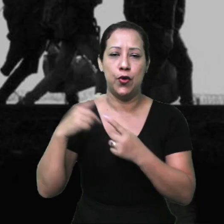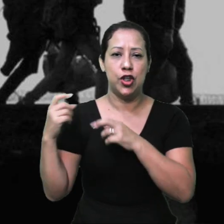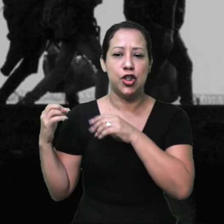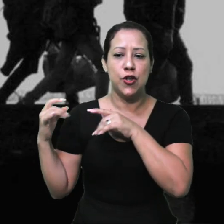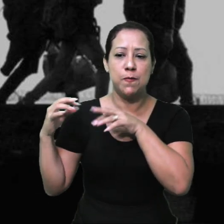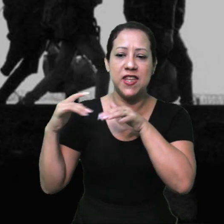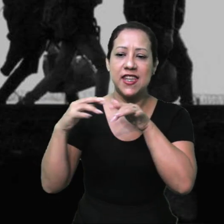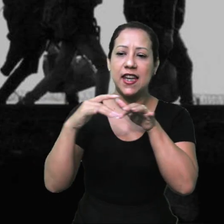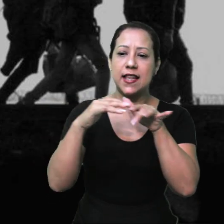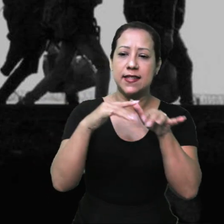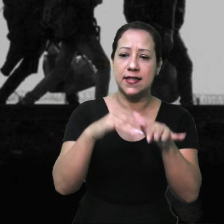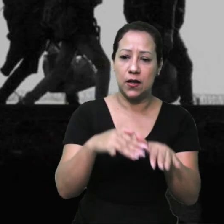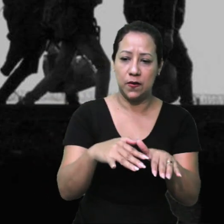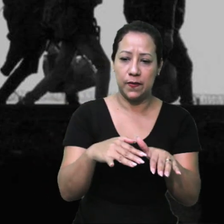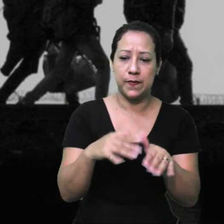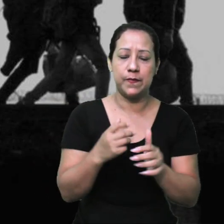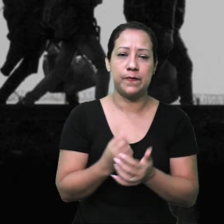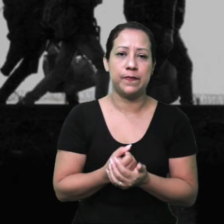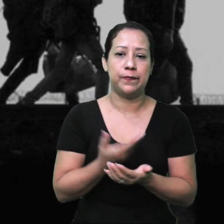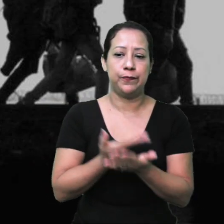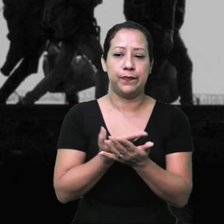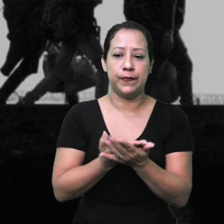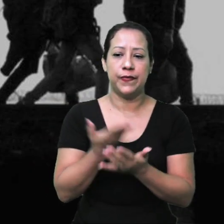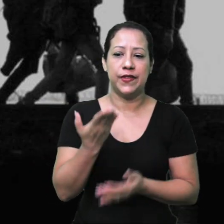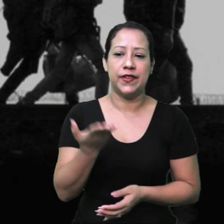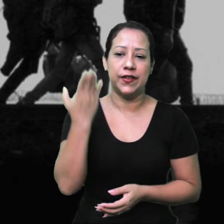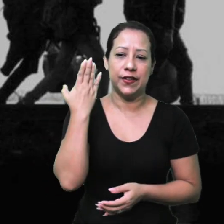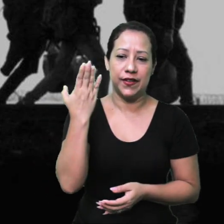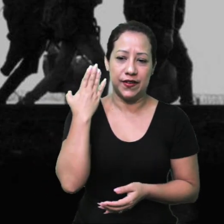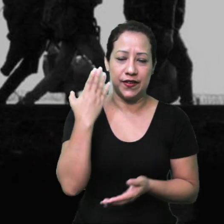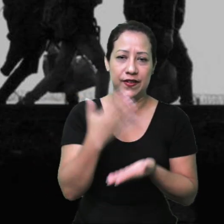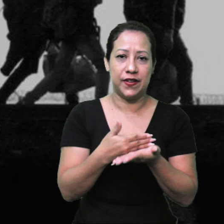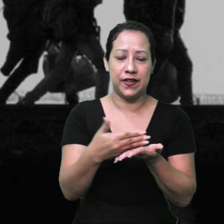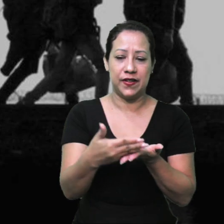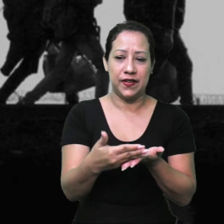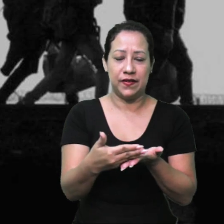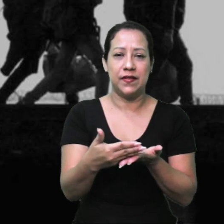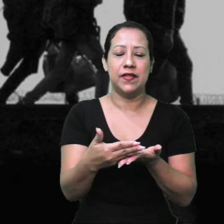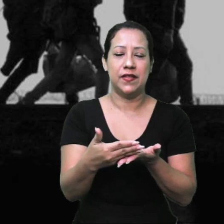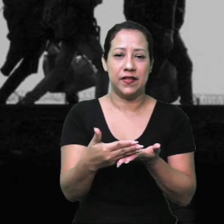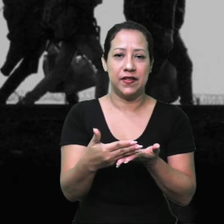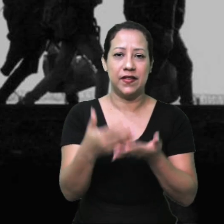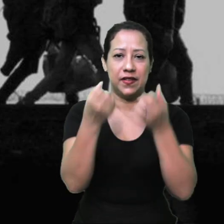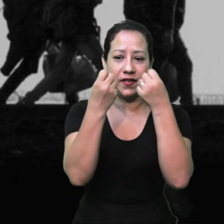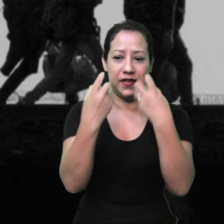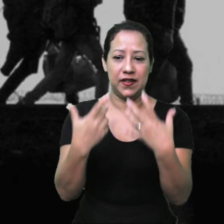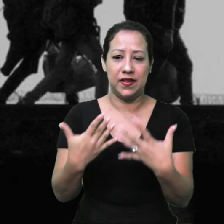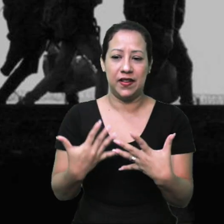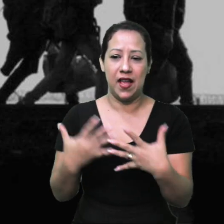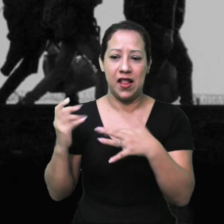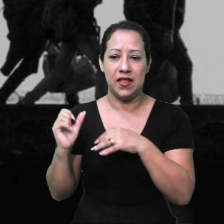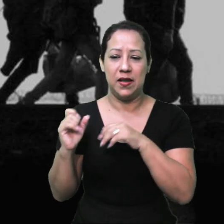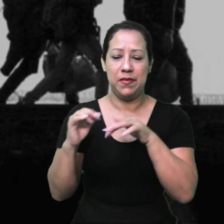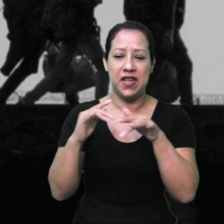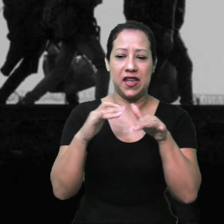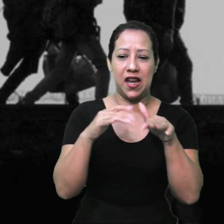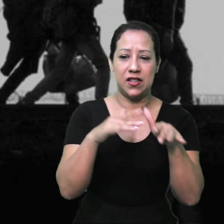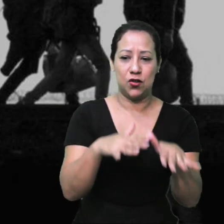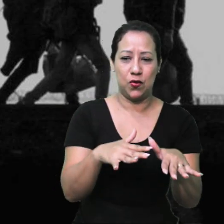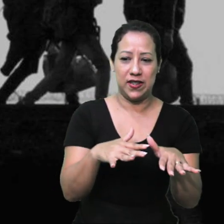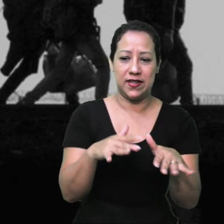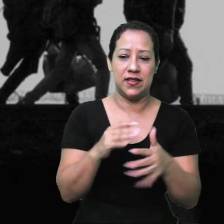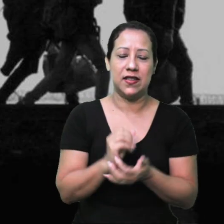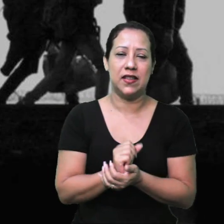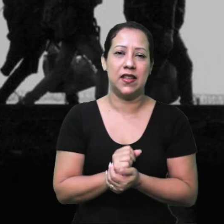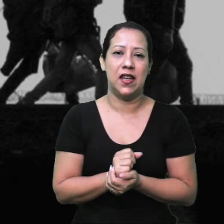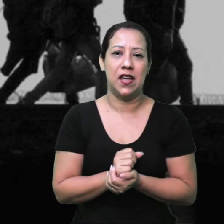migrações, tá? Na aula passada nós já começamos a falar de migrações e hoje iremos dar sequência, tá?